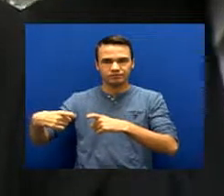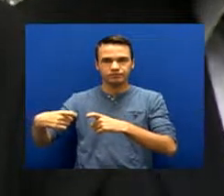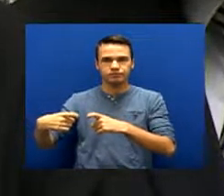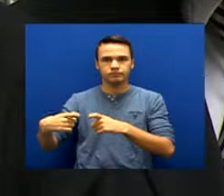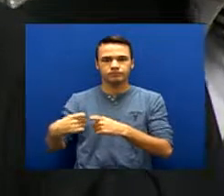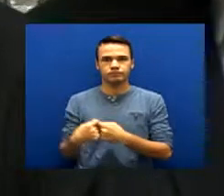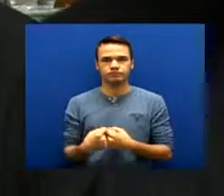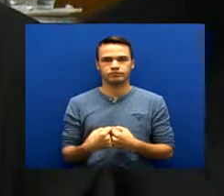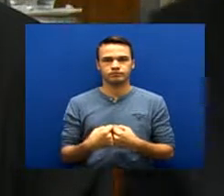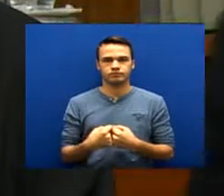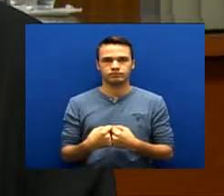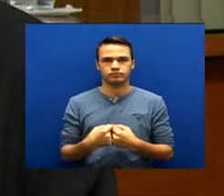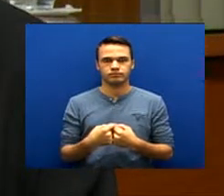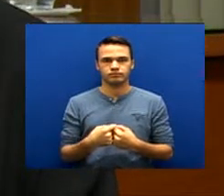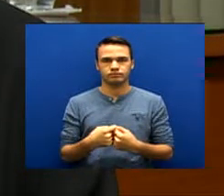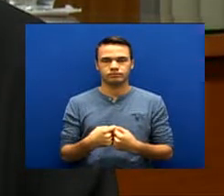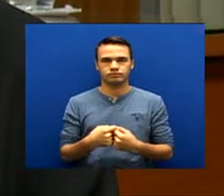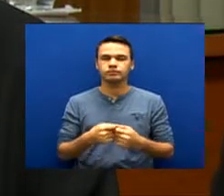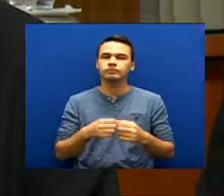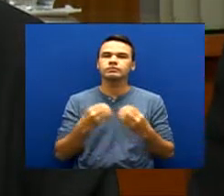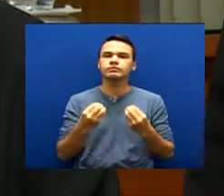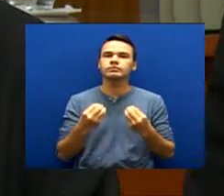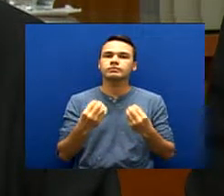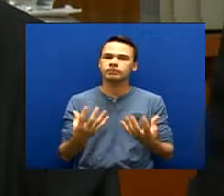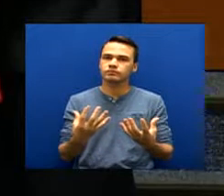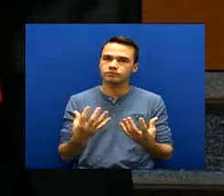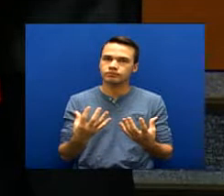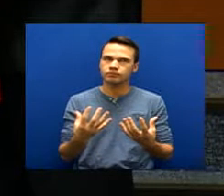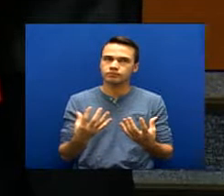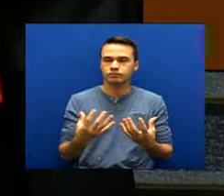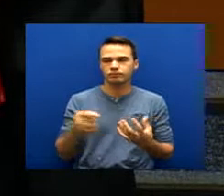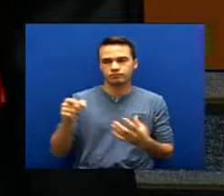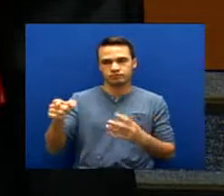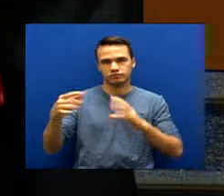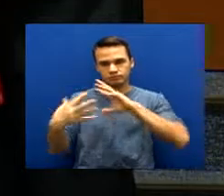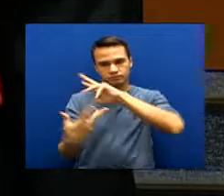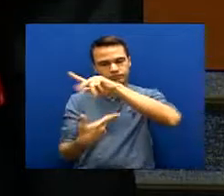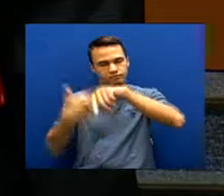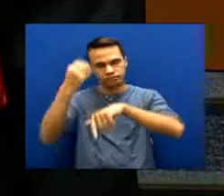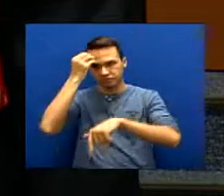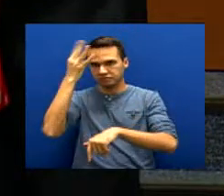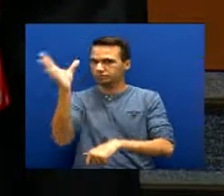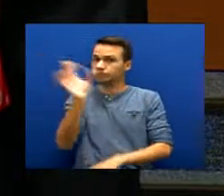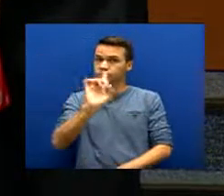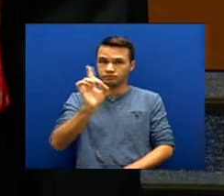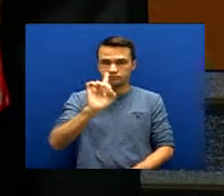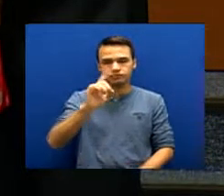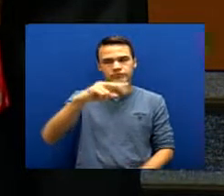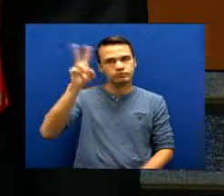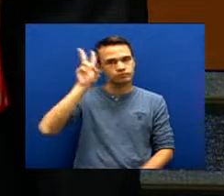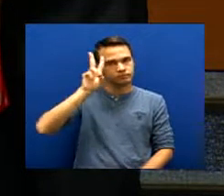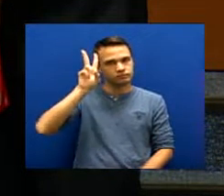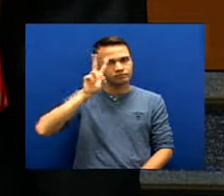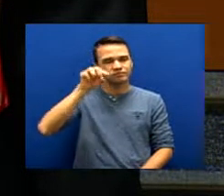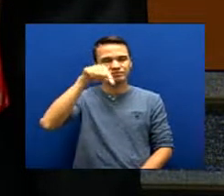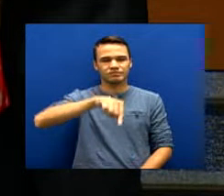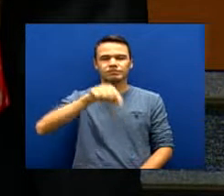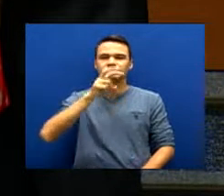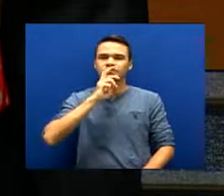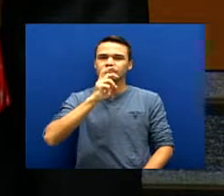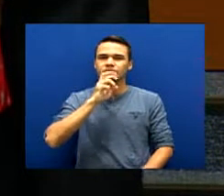tive o privilégio de ser premiado lá pelo trabalho dele. E foi ele que me honrou e me abençoou